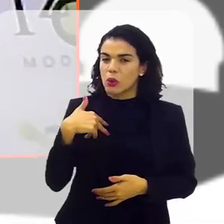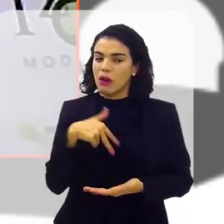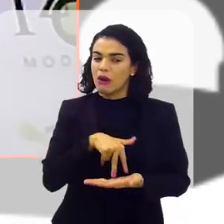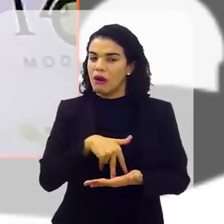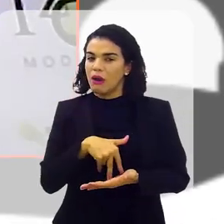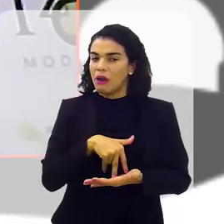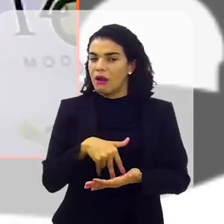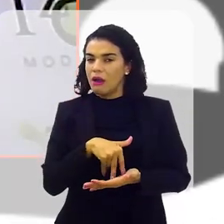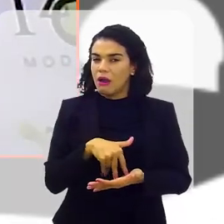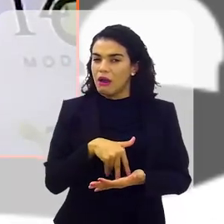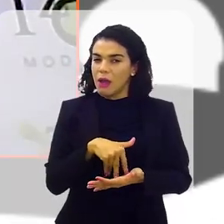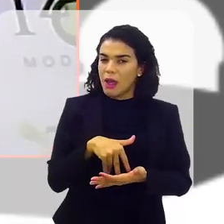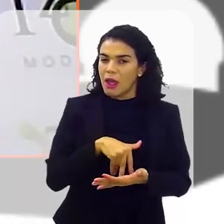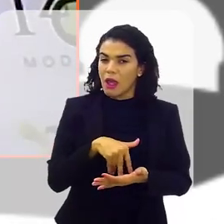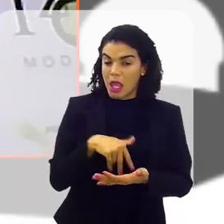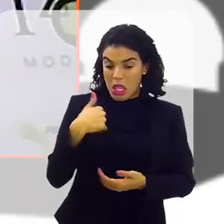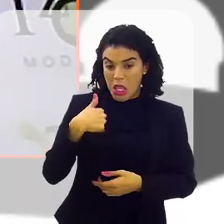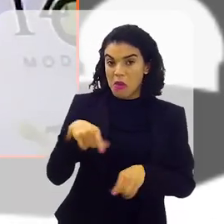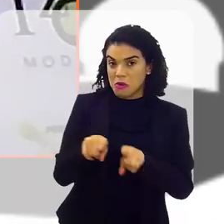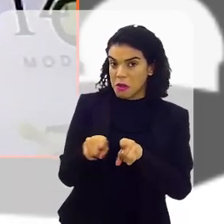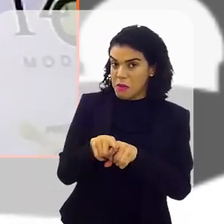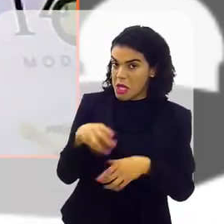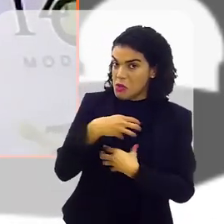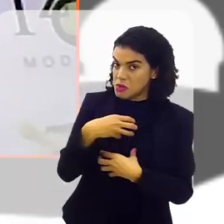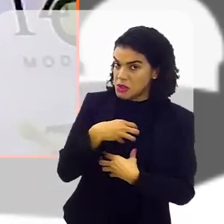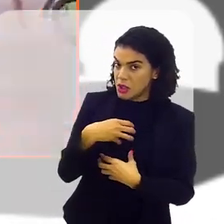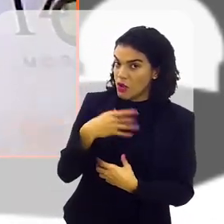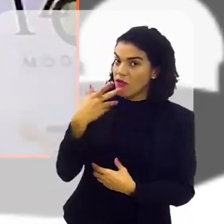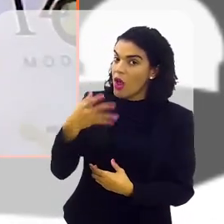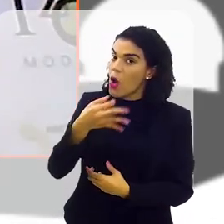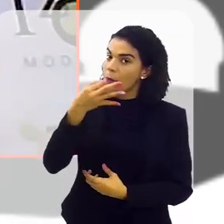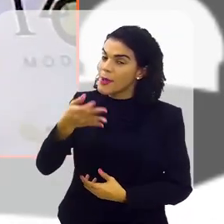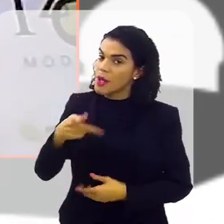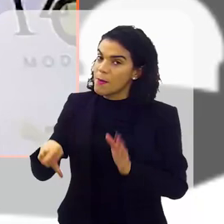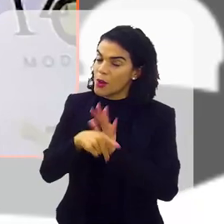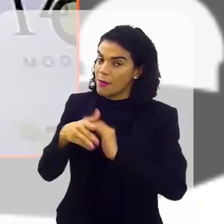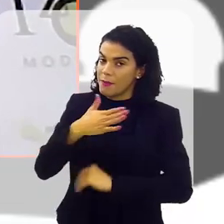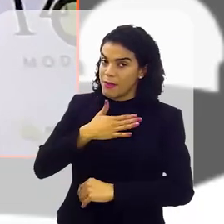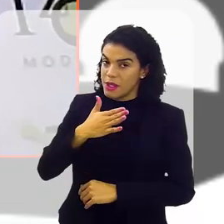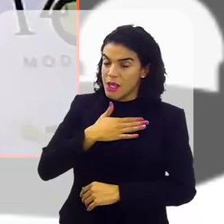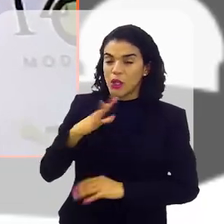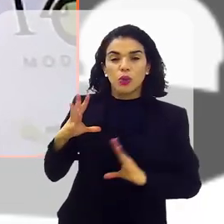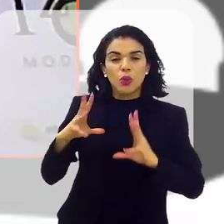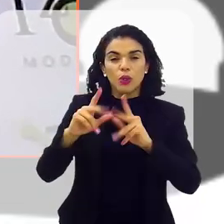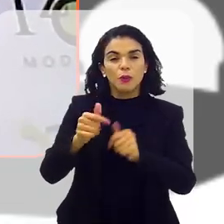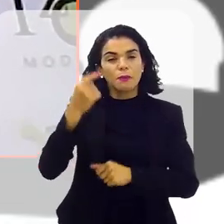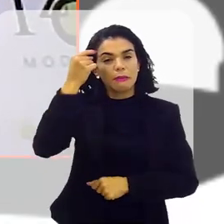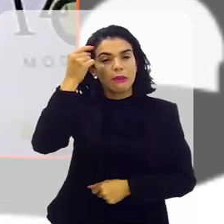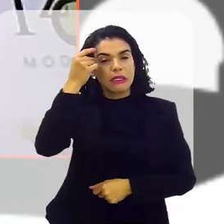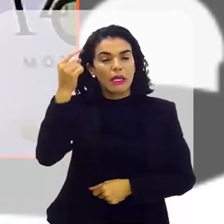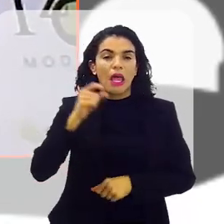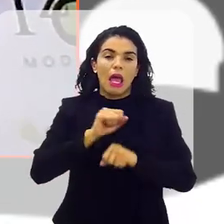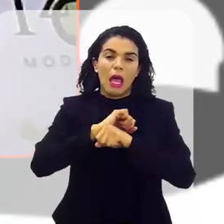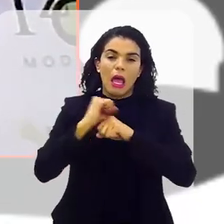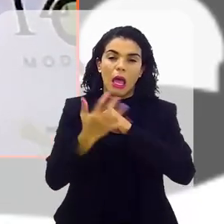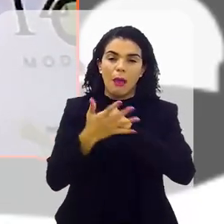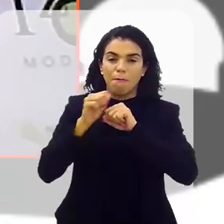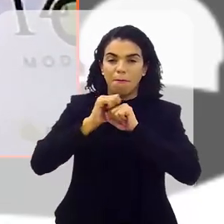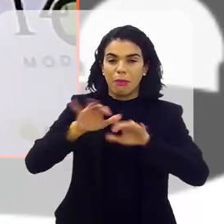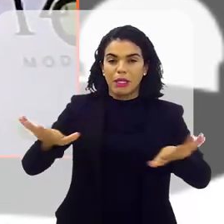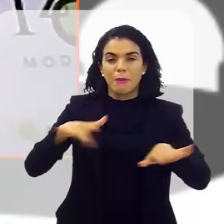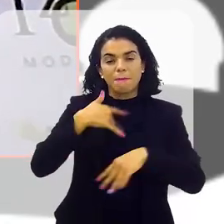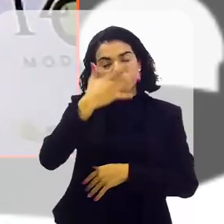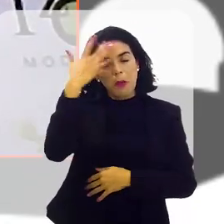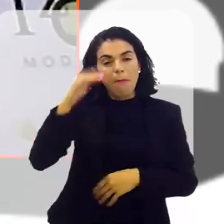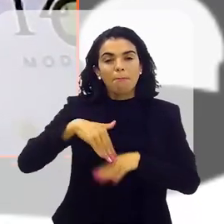nas pessoas Todo mundo achando que a pã Pelo menos é o que eu sinto tá não tô generalizando mas todo mundo achando que a pandemia ia fazer com que